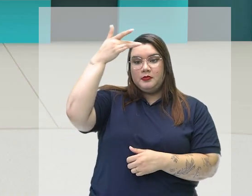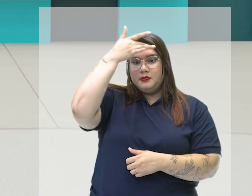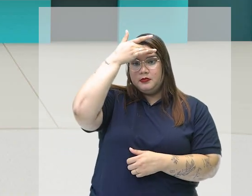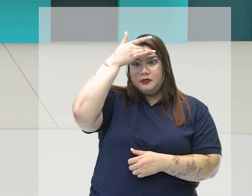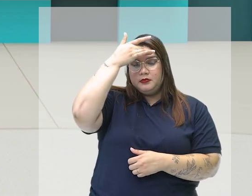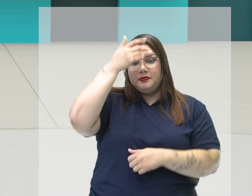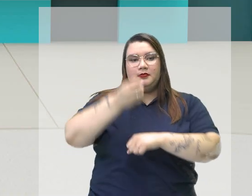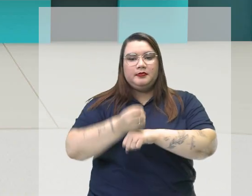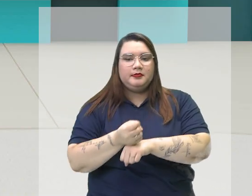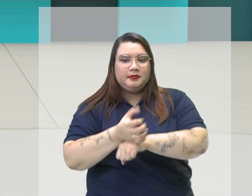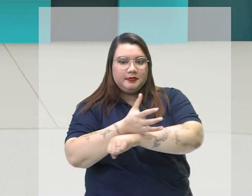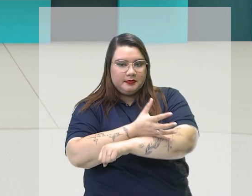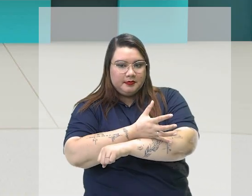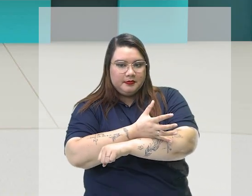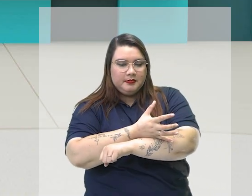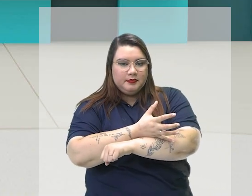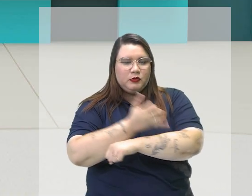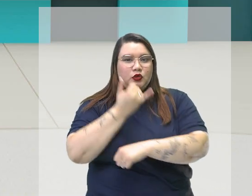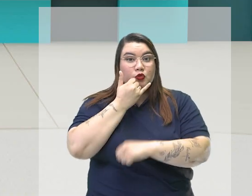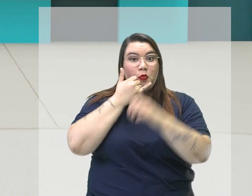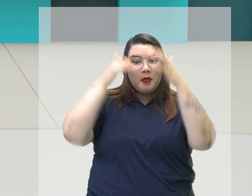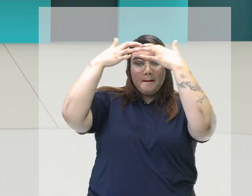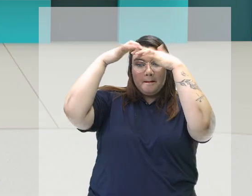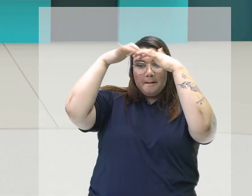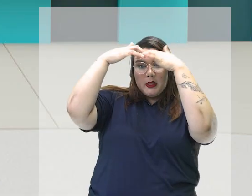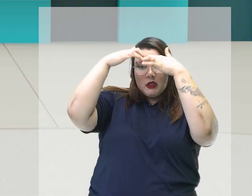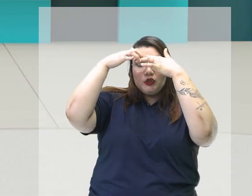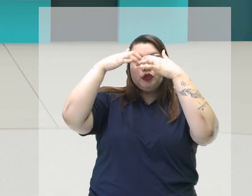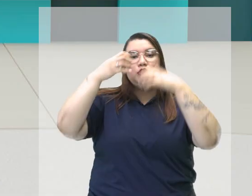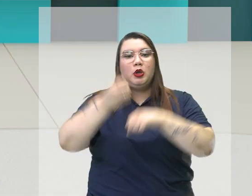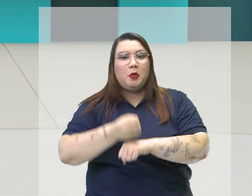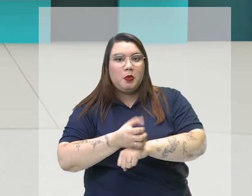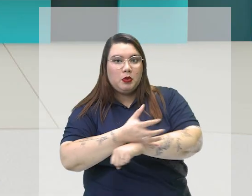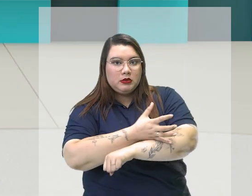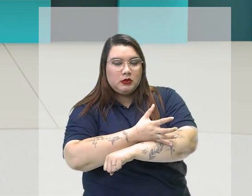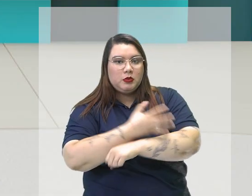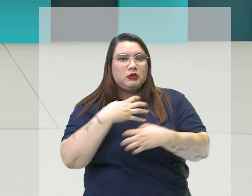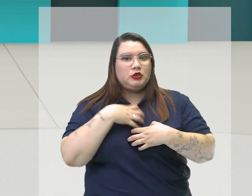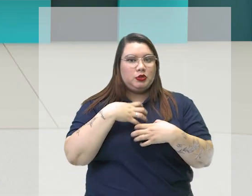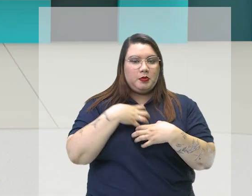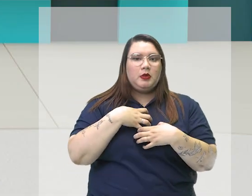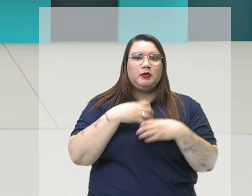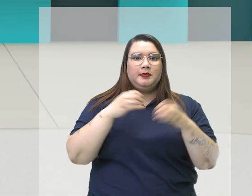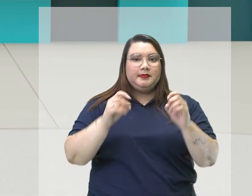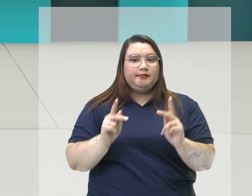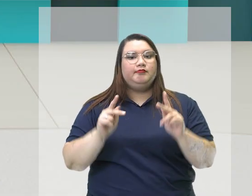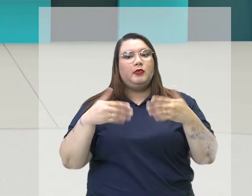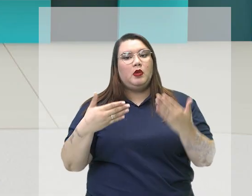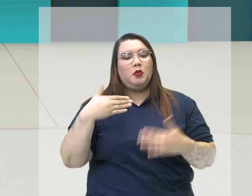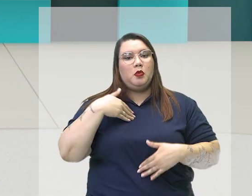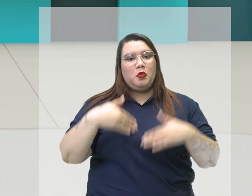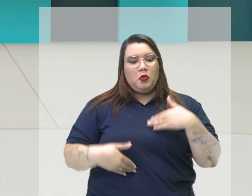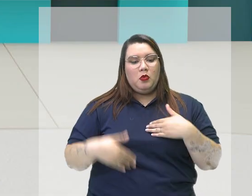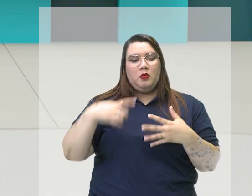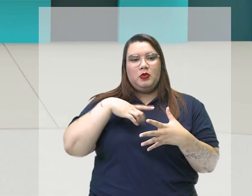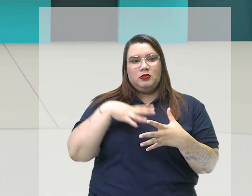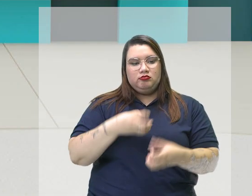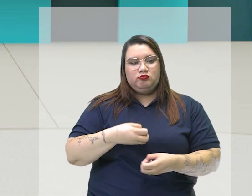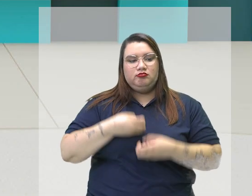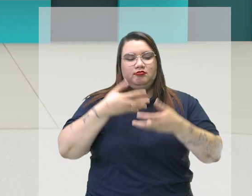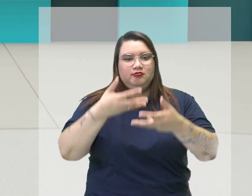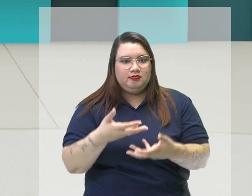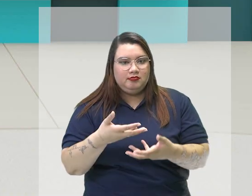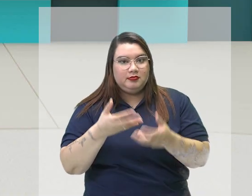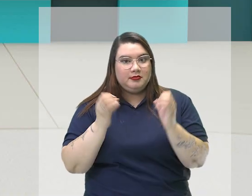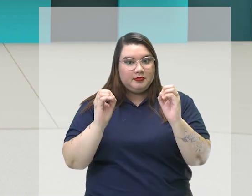o corpo, a mente e a emoção. Então, realmente, o nosso corpo fala através dos